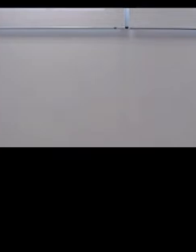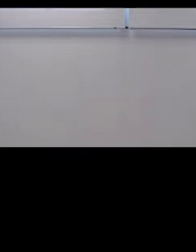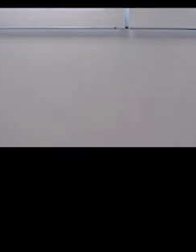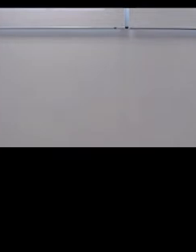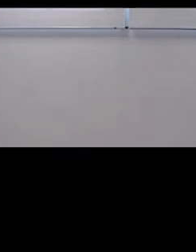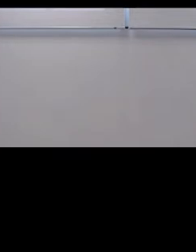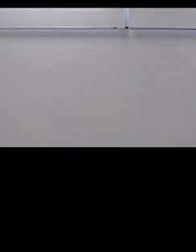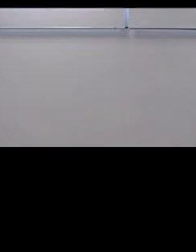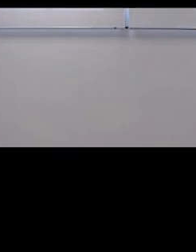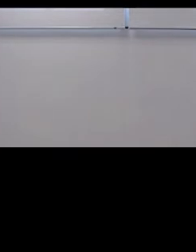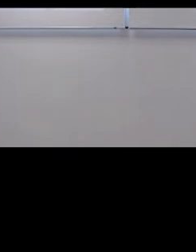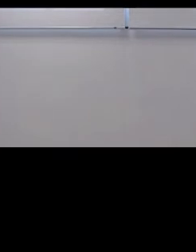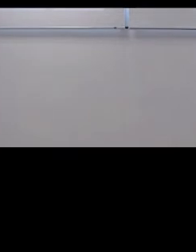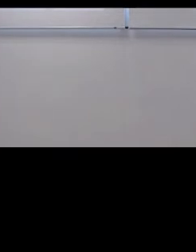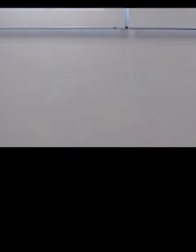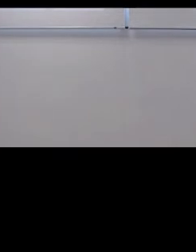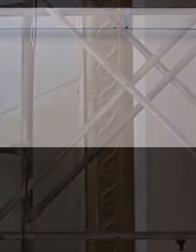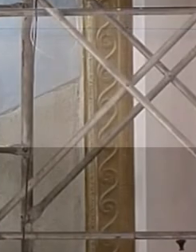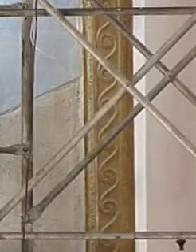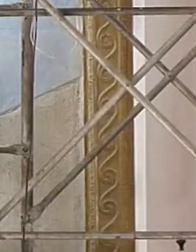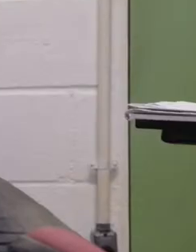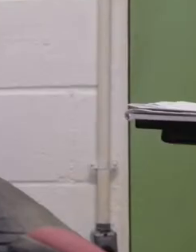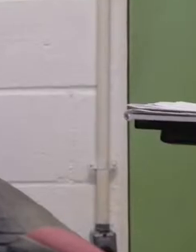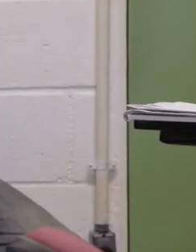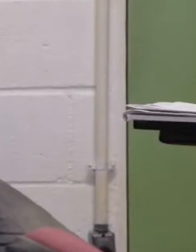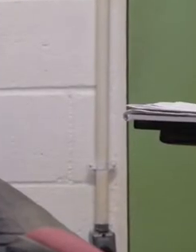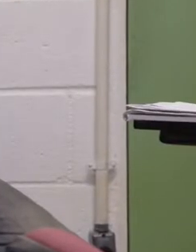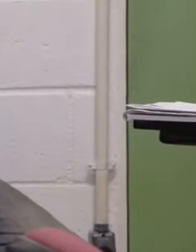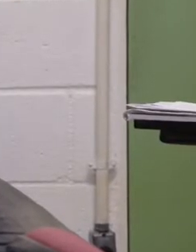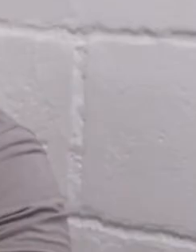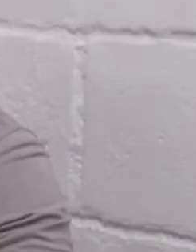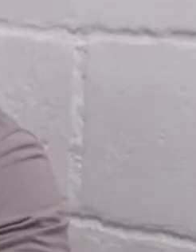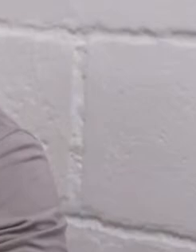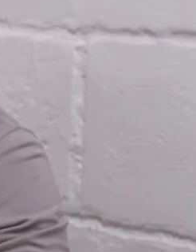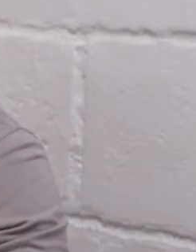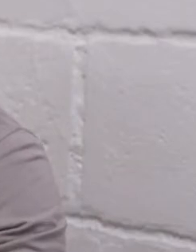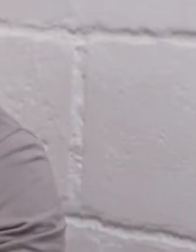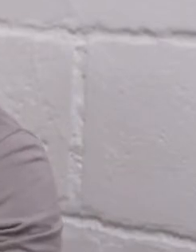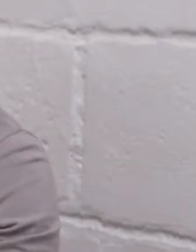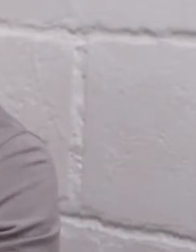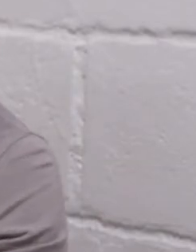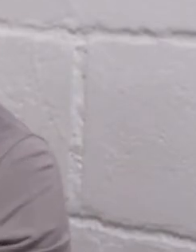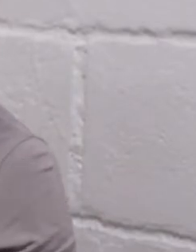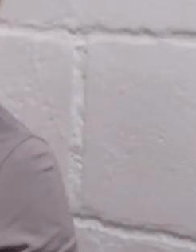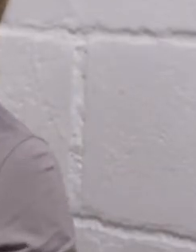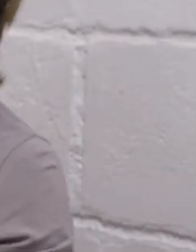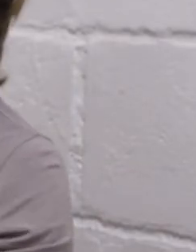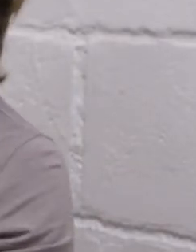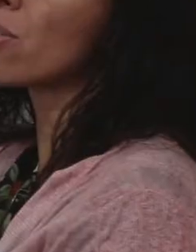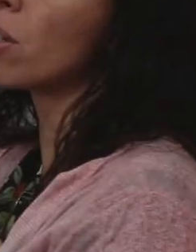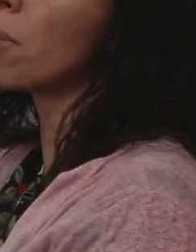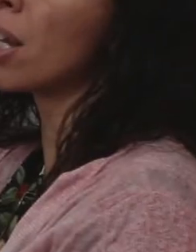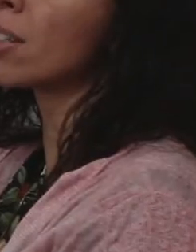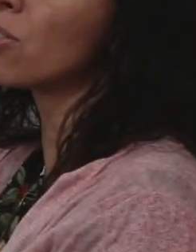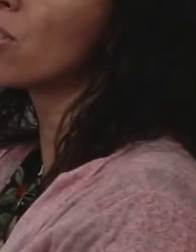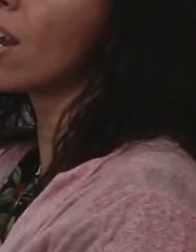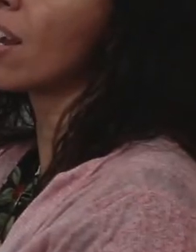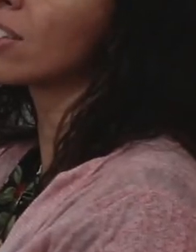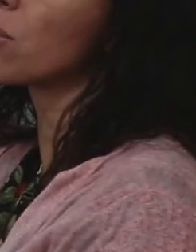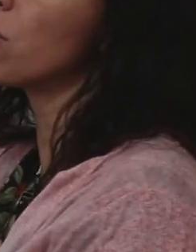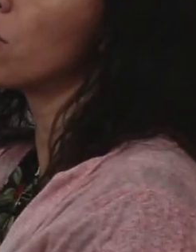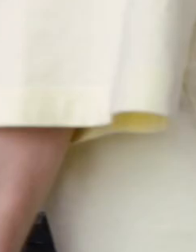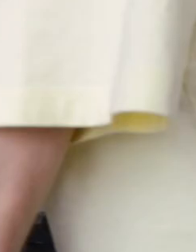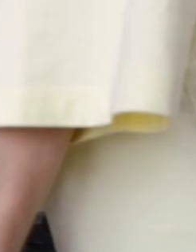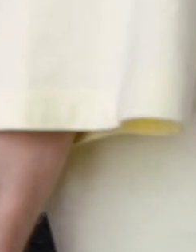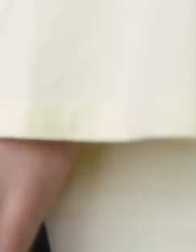milenar, praticamente esquecida nos dias de hoje. O corpo docente também foi composto por profissionais da Fundação Oswaldo